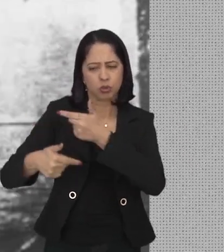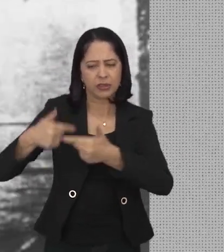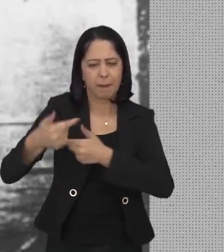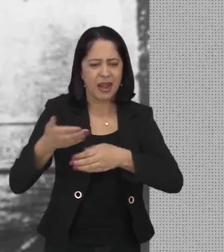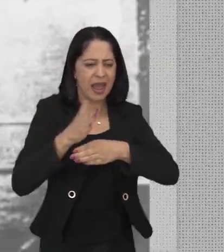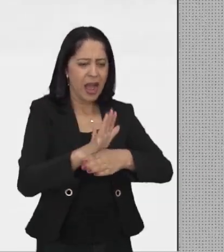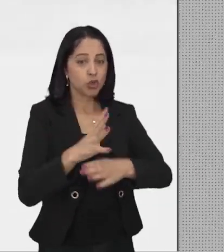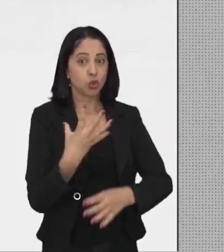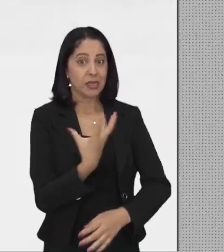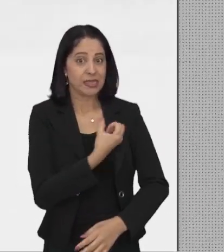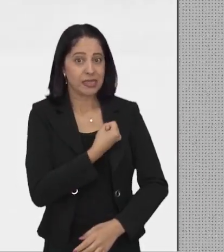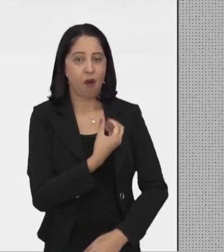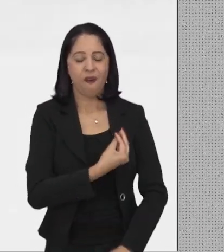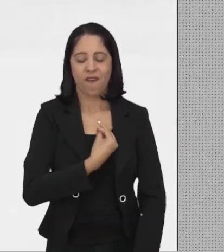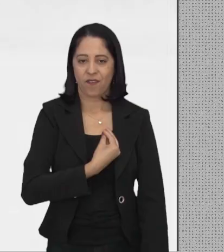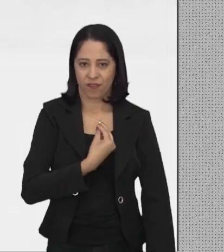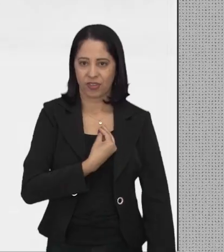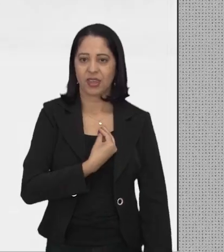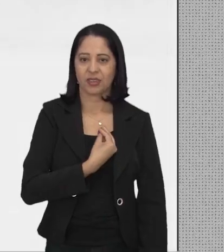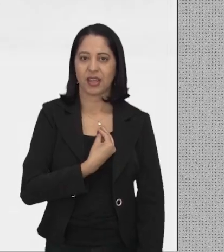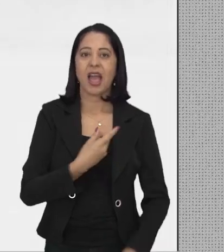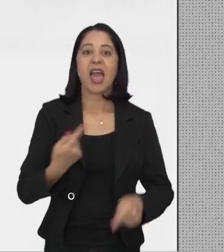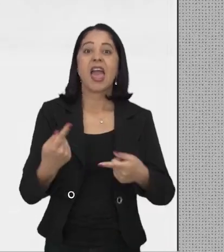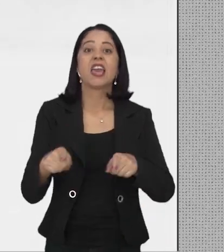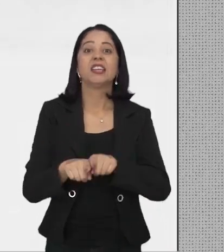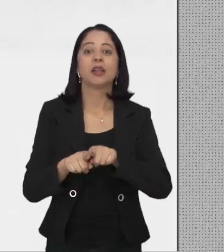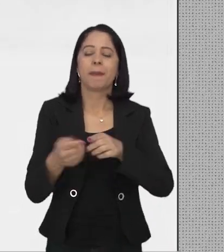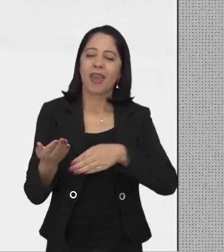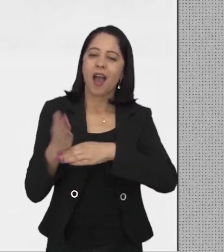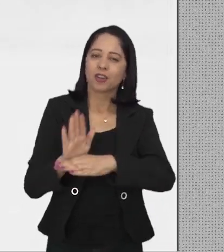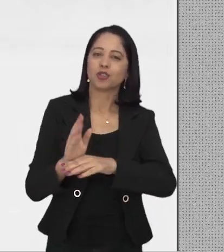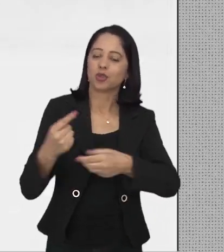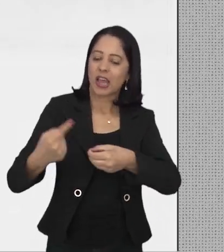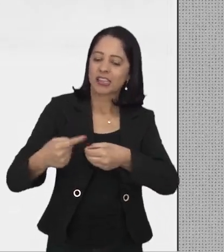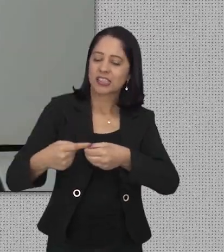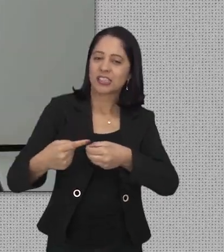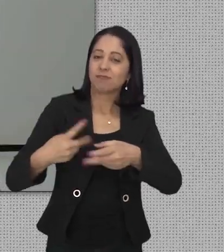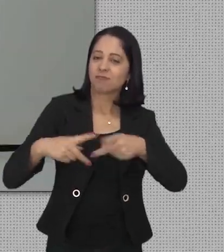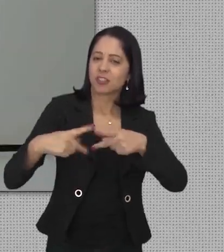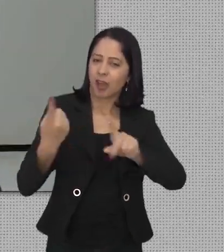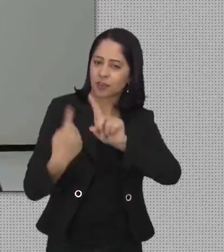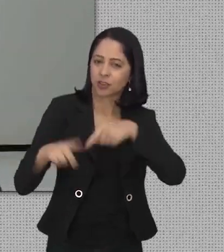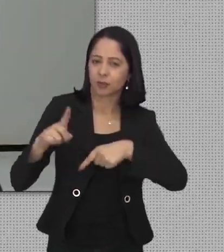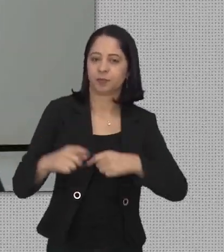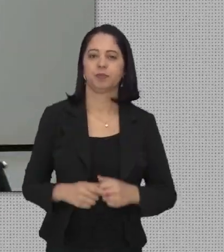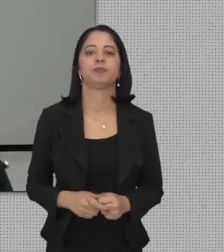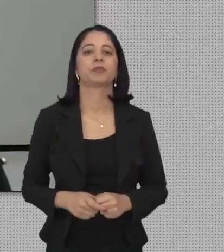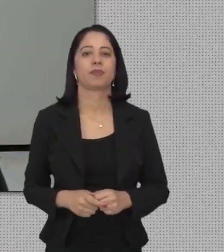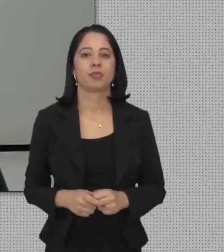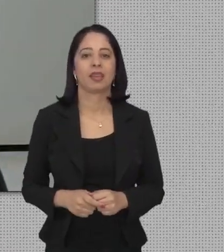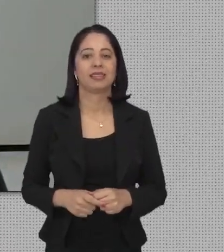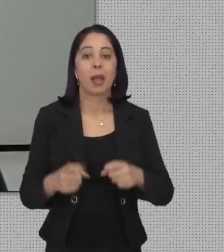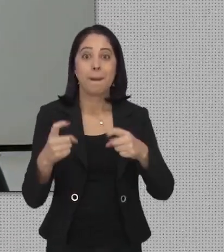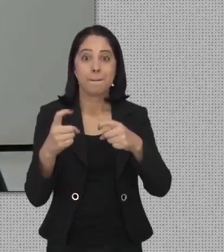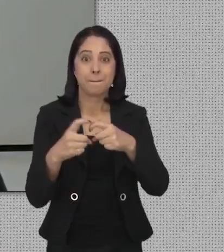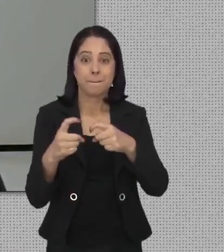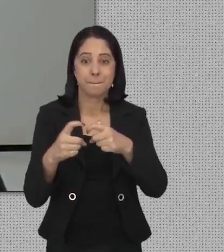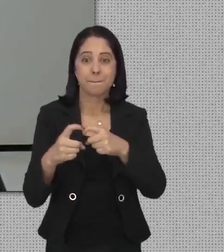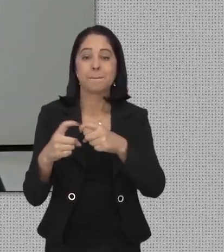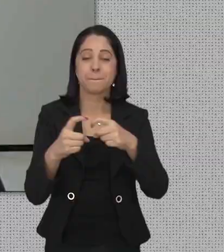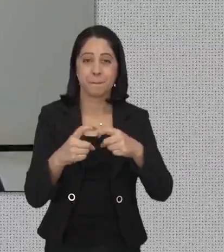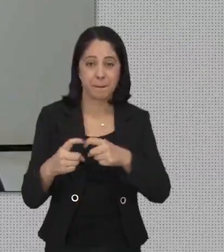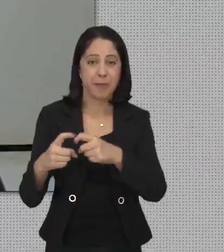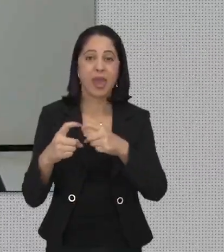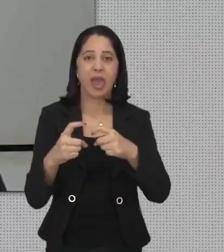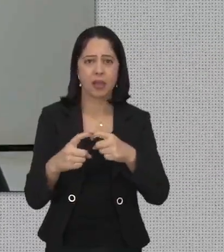salvar vidas e, ao mesmo tempo, contribuir com o desenvolvimento da cidade. Foram médicos que tiveram, assim,